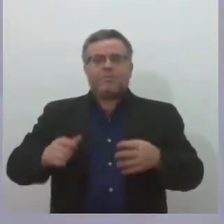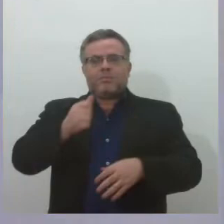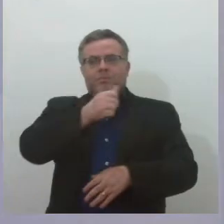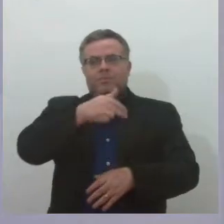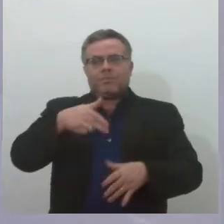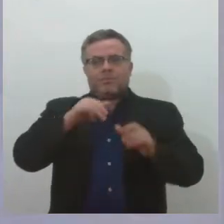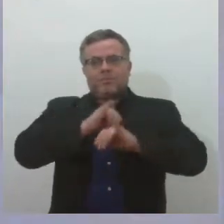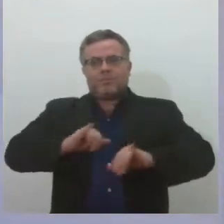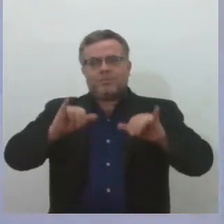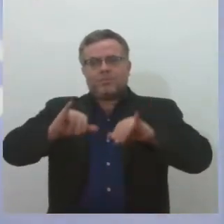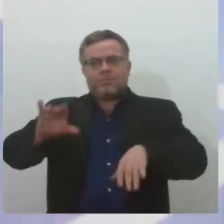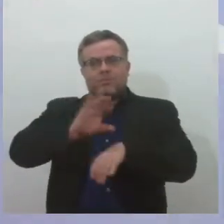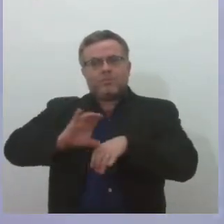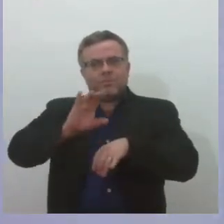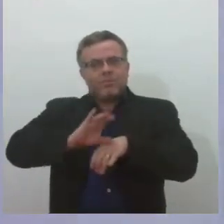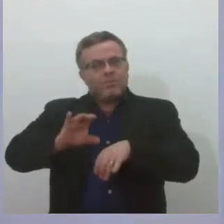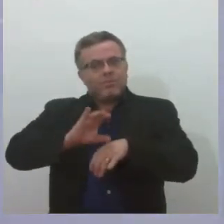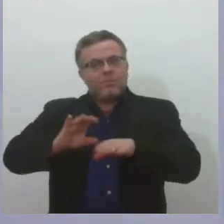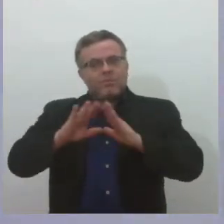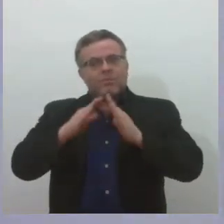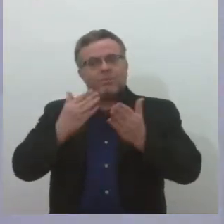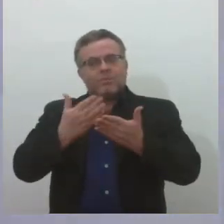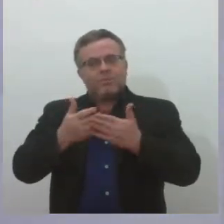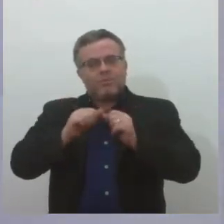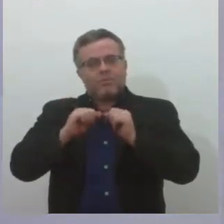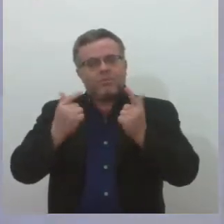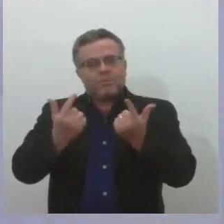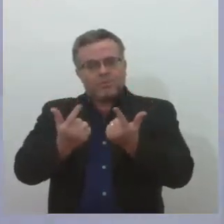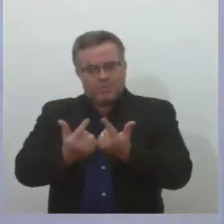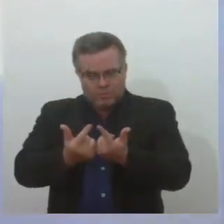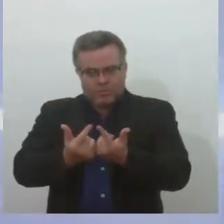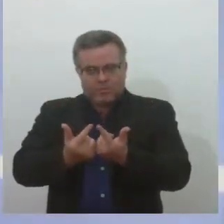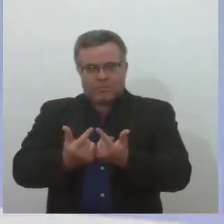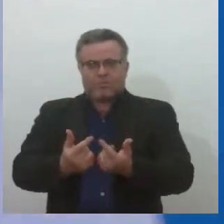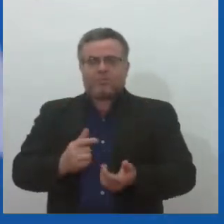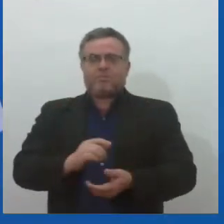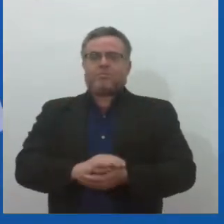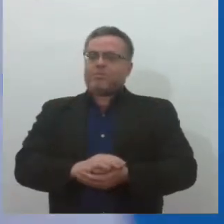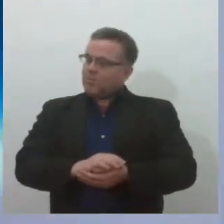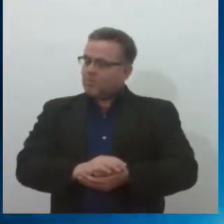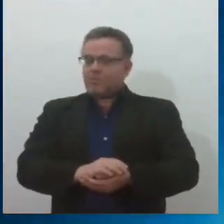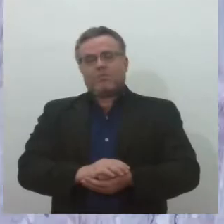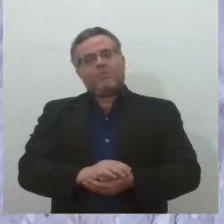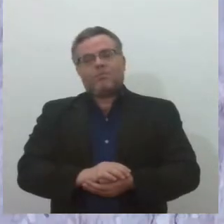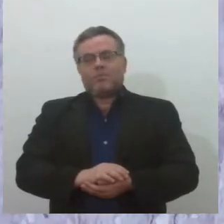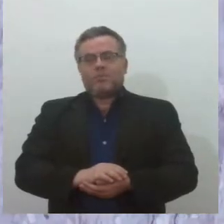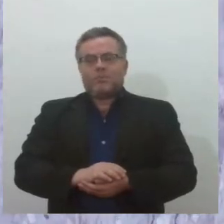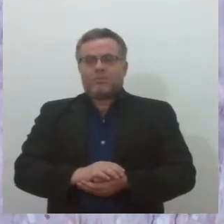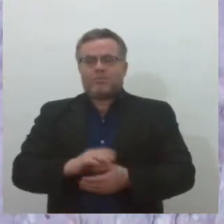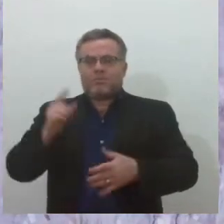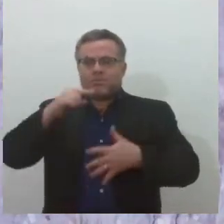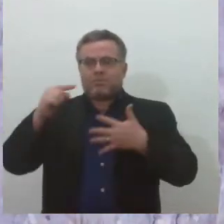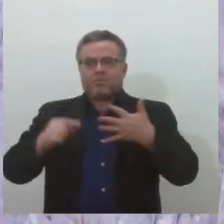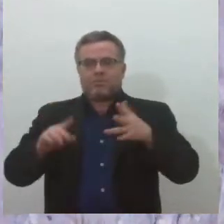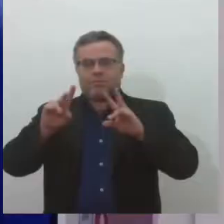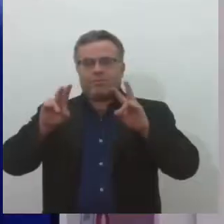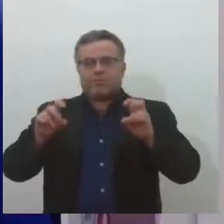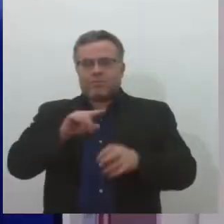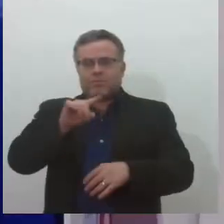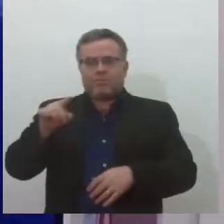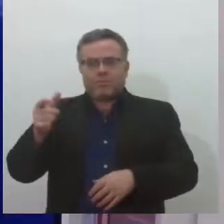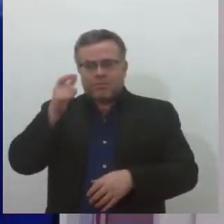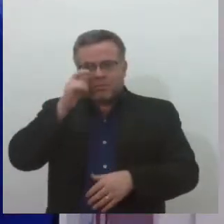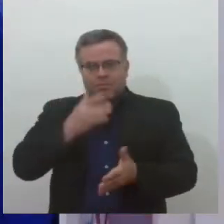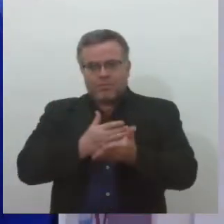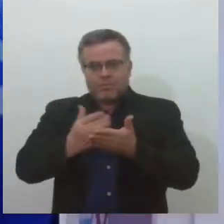cursos da escola do mês desativa Estadual com a agência de Notícias a leve estes e outros assuntos